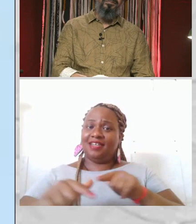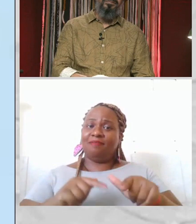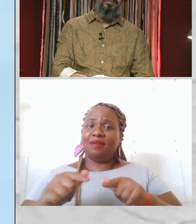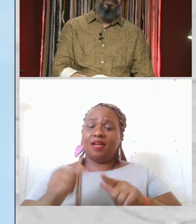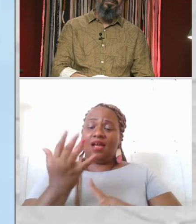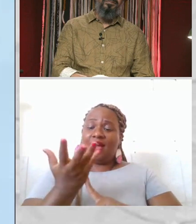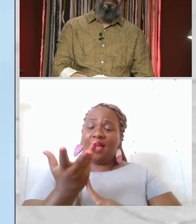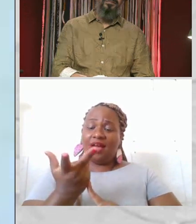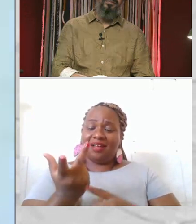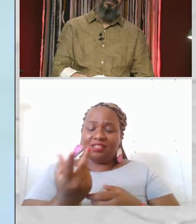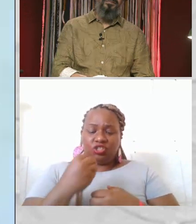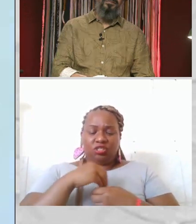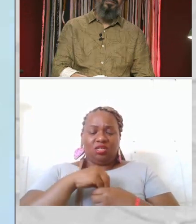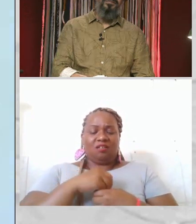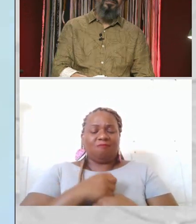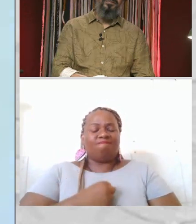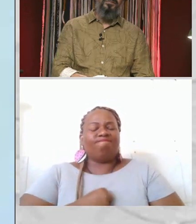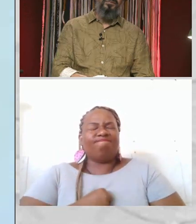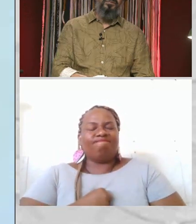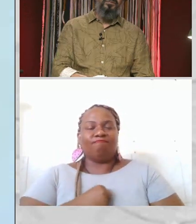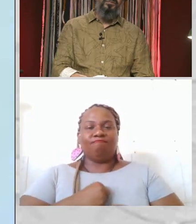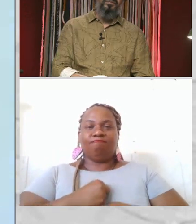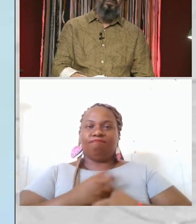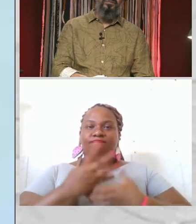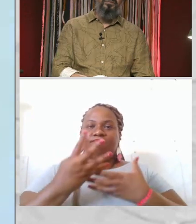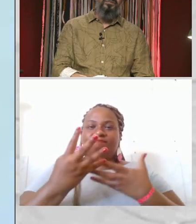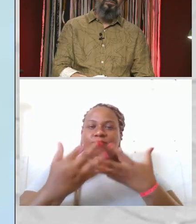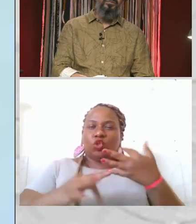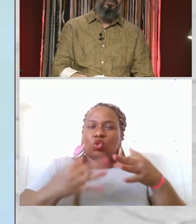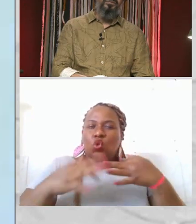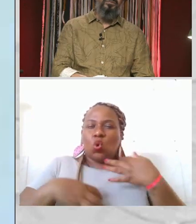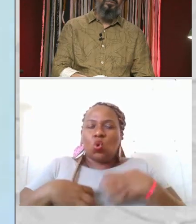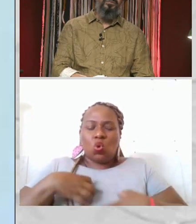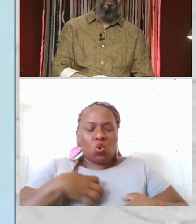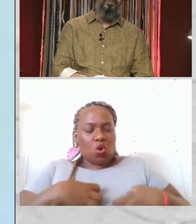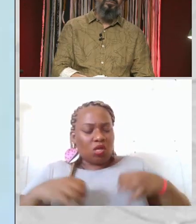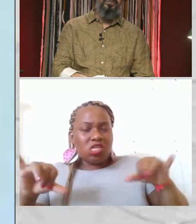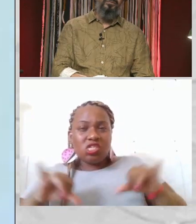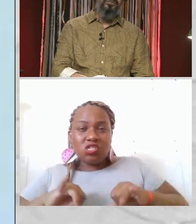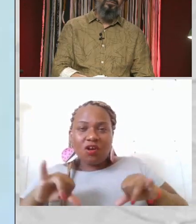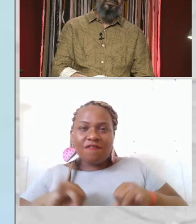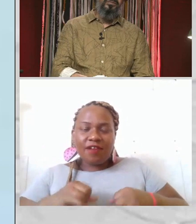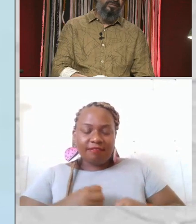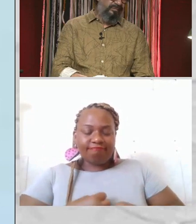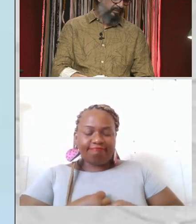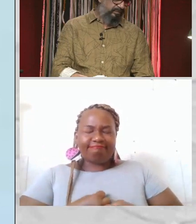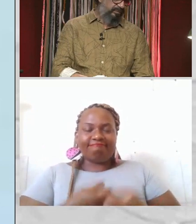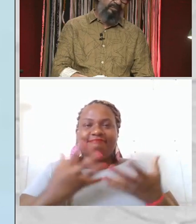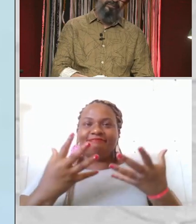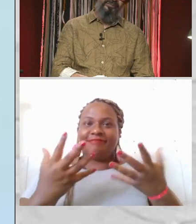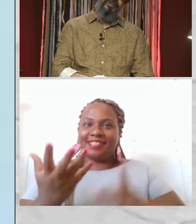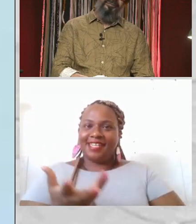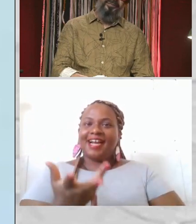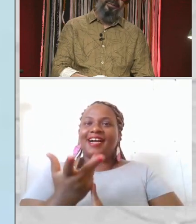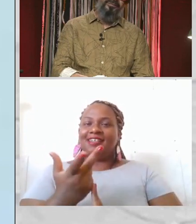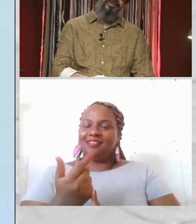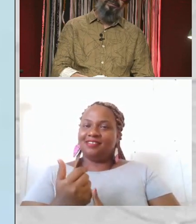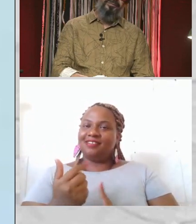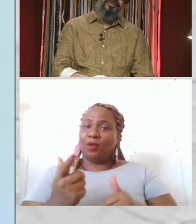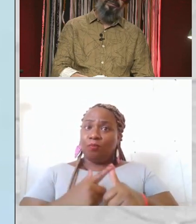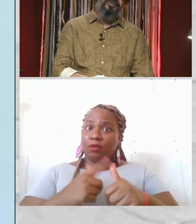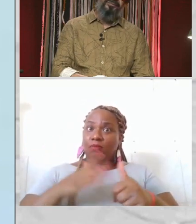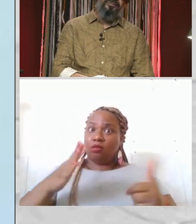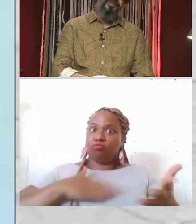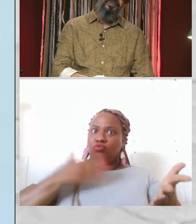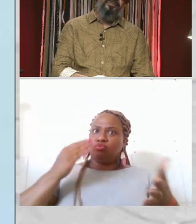dor também é um produtor da arte, também impulsiona, né? Esse lugar da produção. Mas acho que assim, no primeiro momento teve esse susto, e depois a gente começou